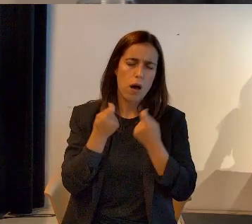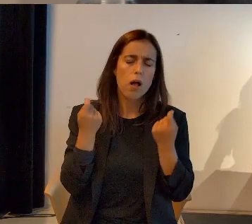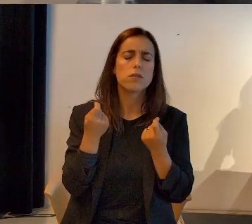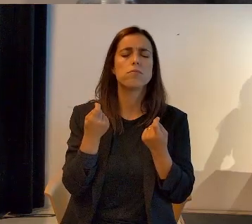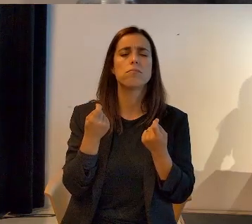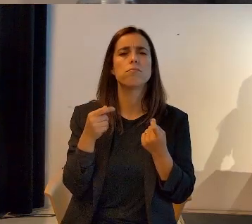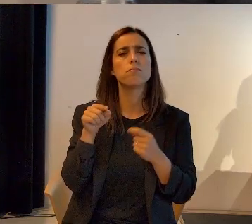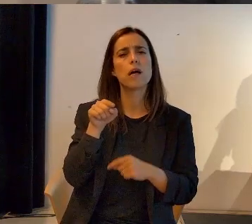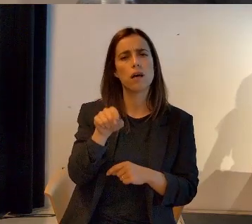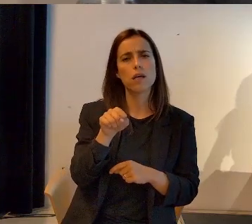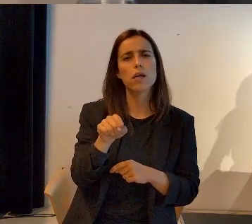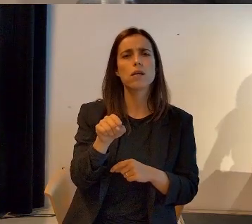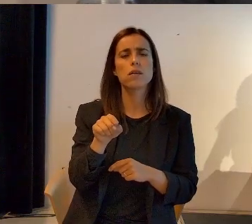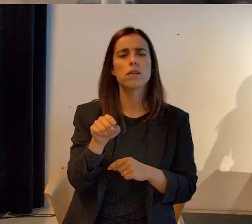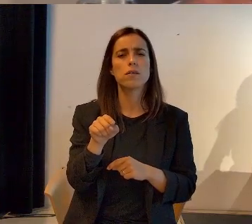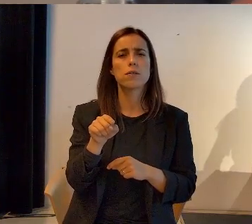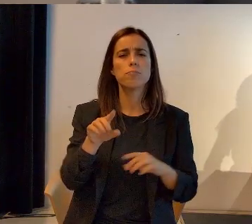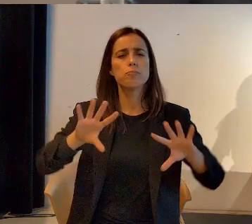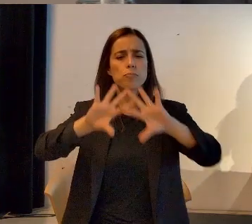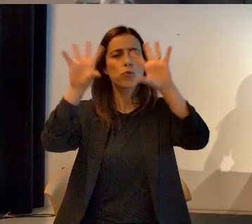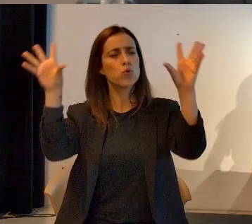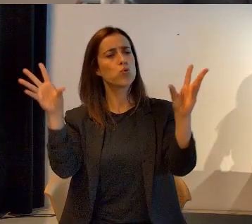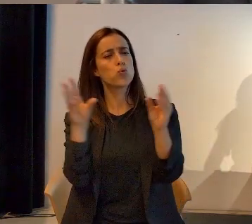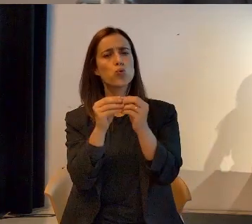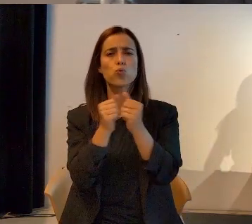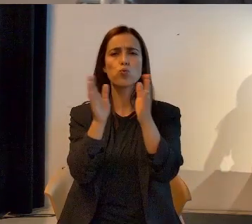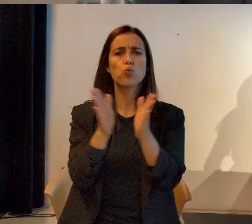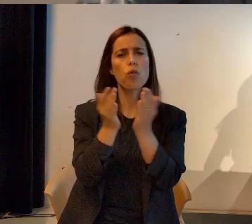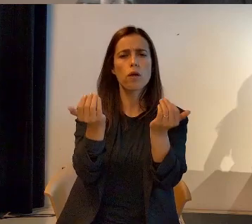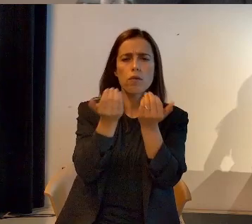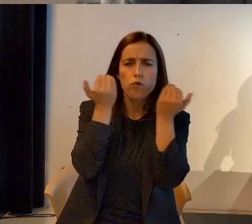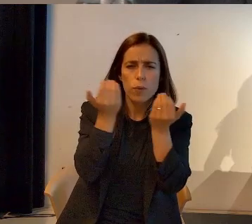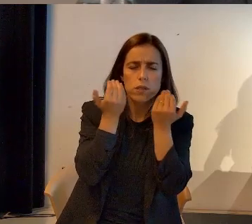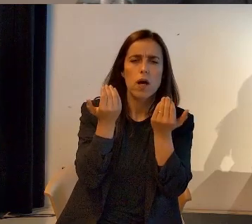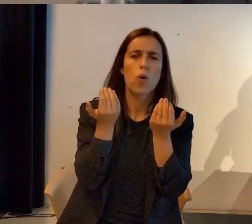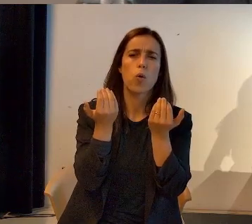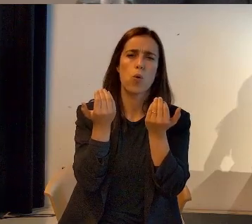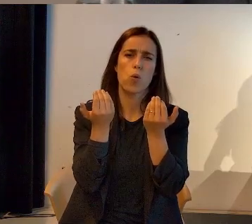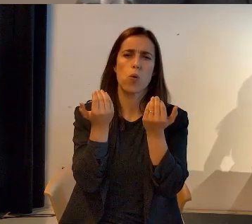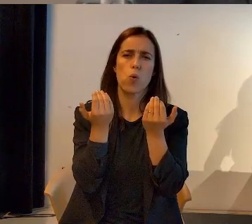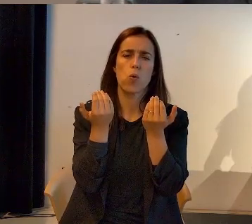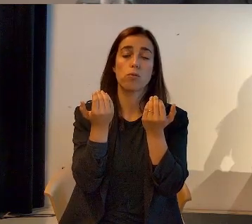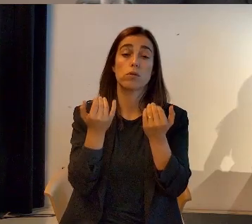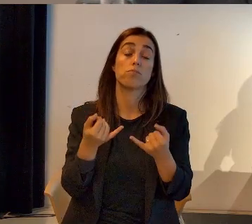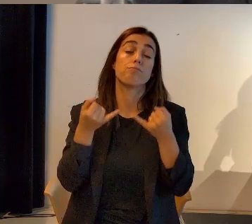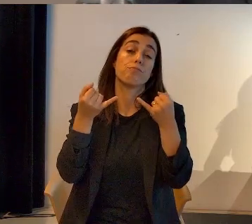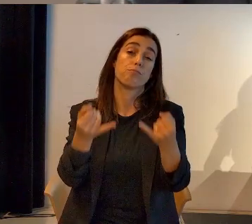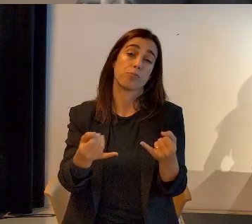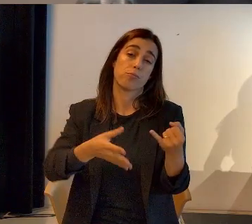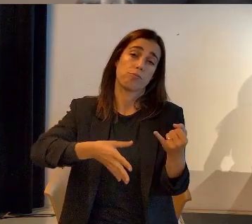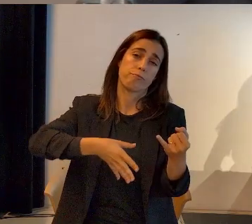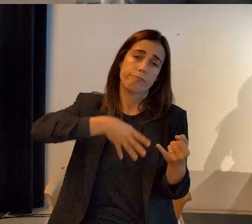reunir muitas vezes todo este portfólio, chamamos-lhe assim, que depois nos dá esta